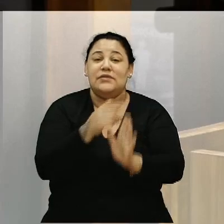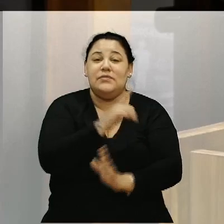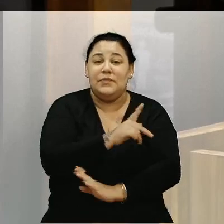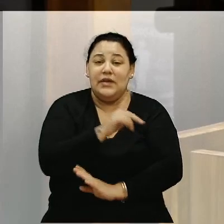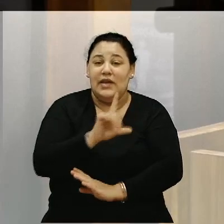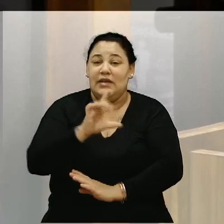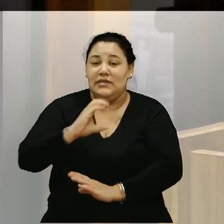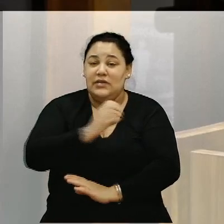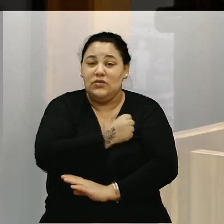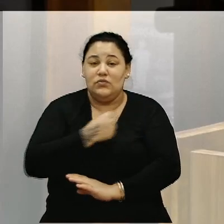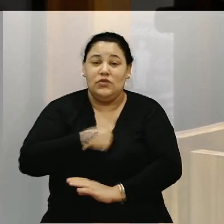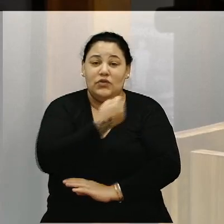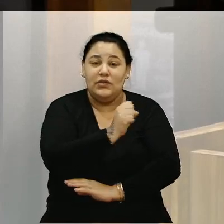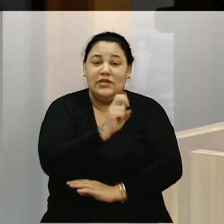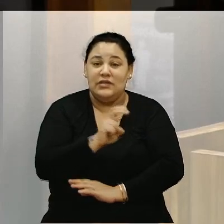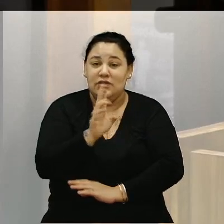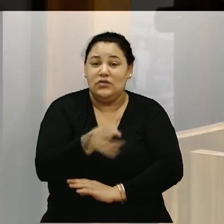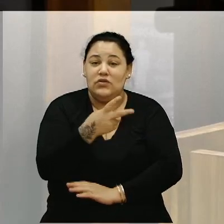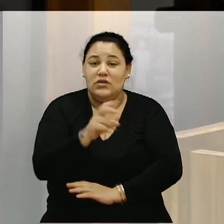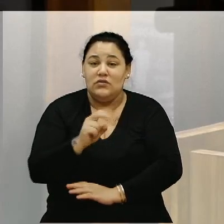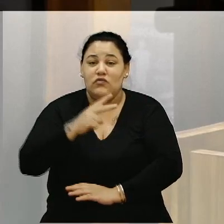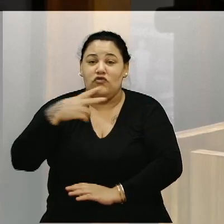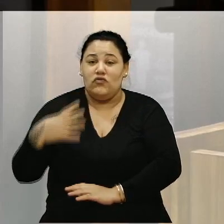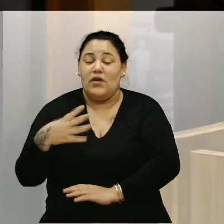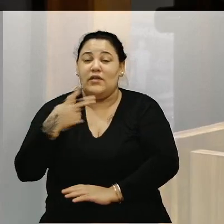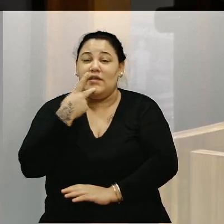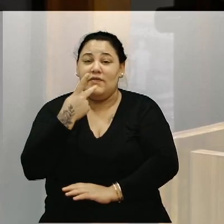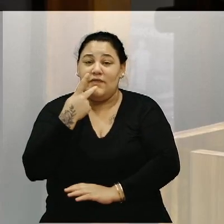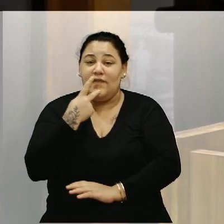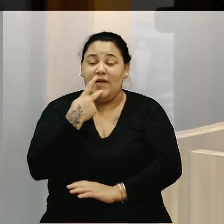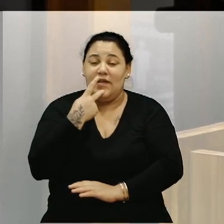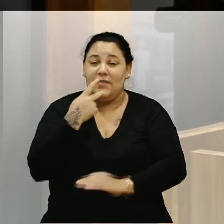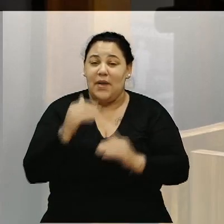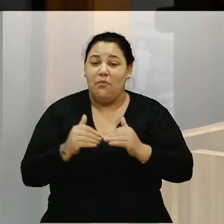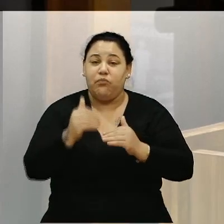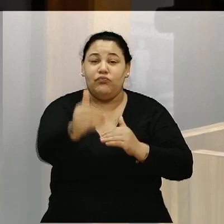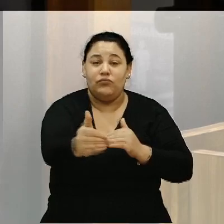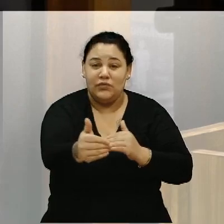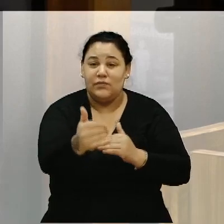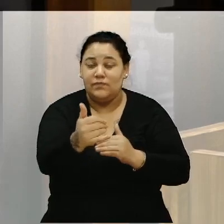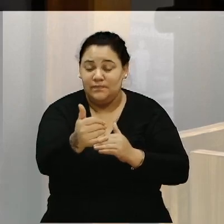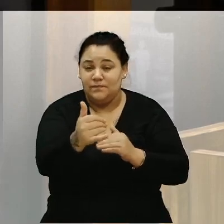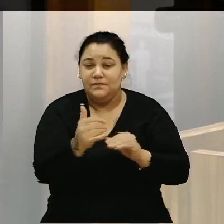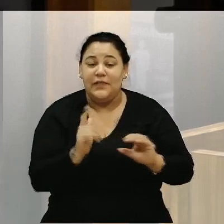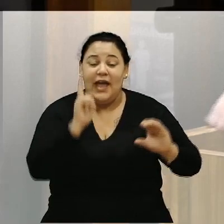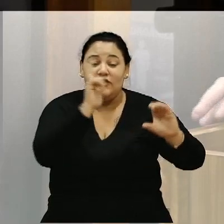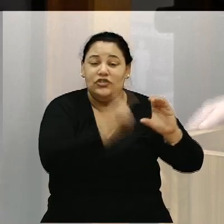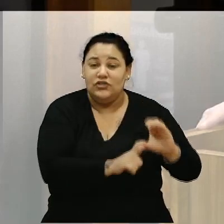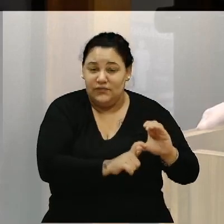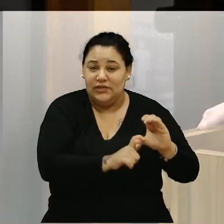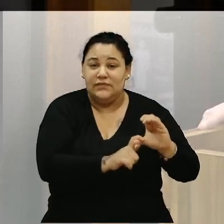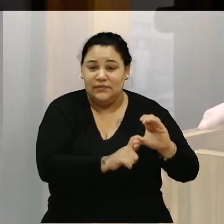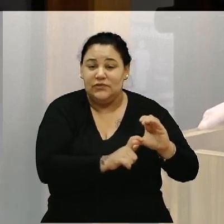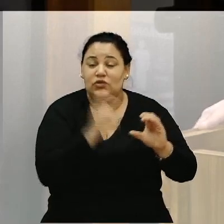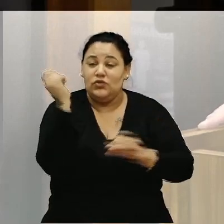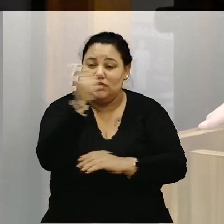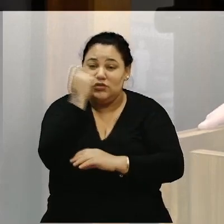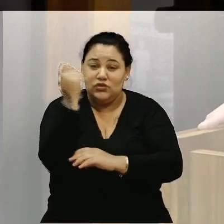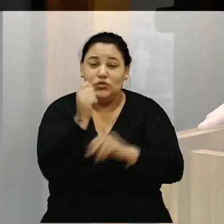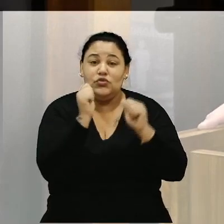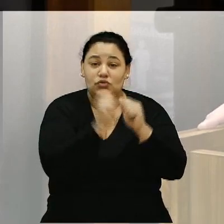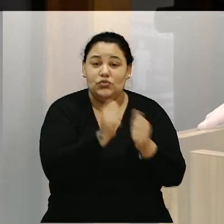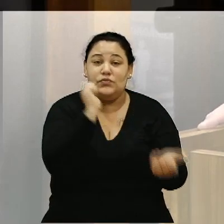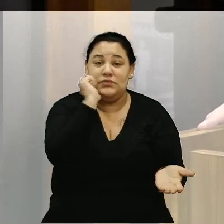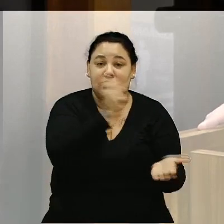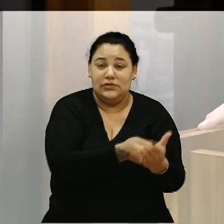número 85 de 2024, que posterga o pagamento da dívida do Rio Grande do Sul com a União por 3 anos. Segundo o Ministério da Fazenda,